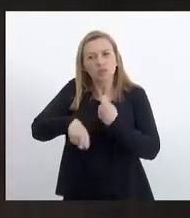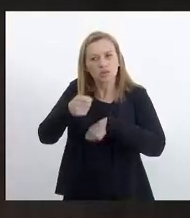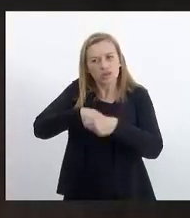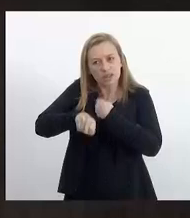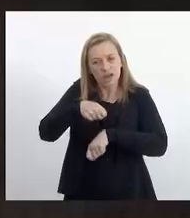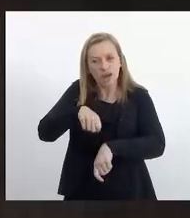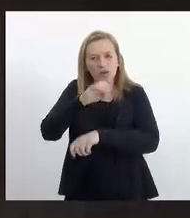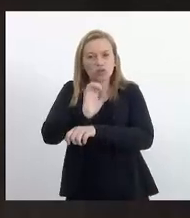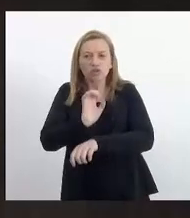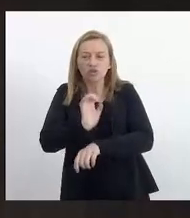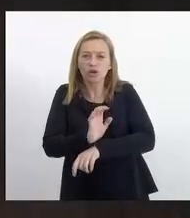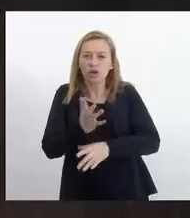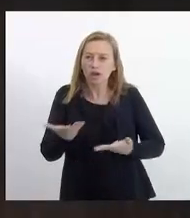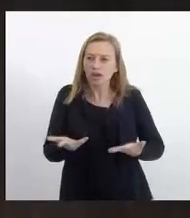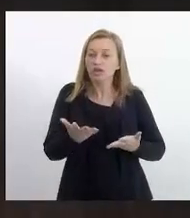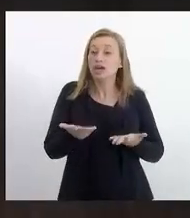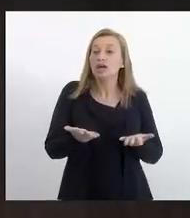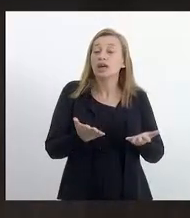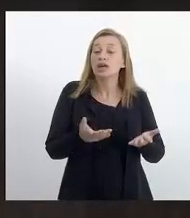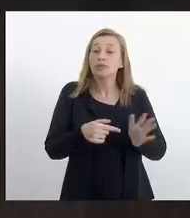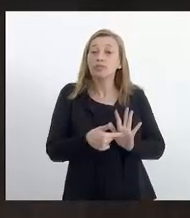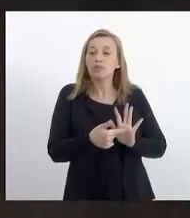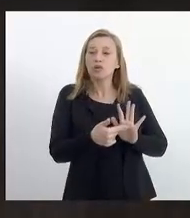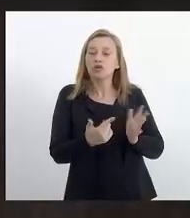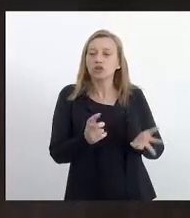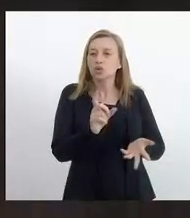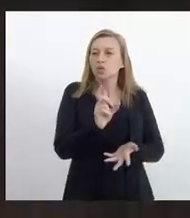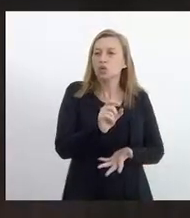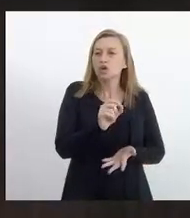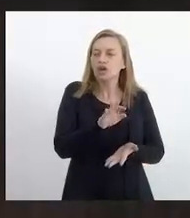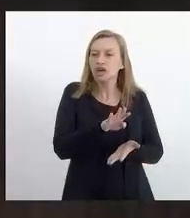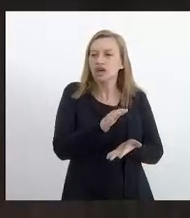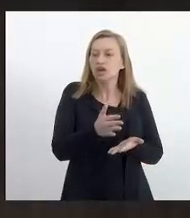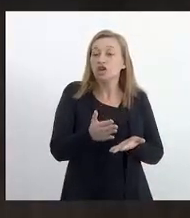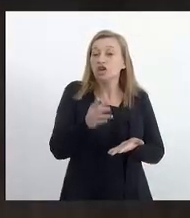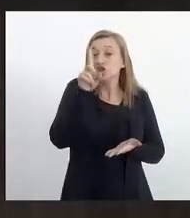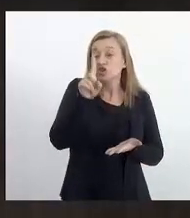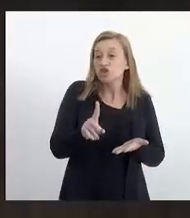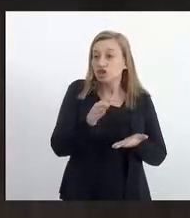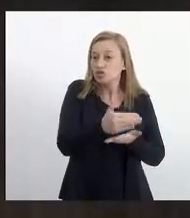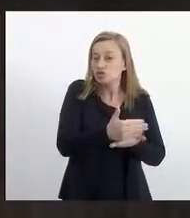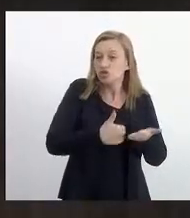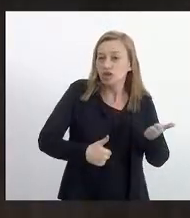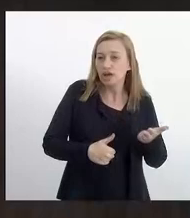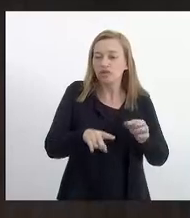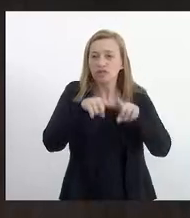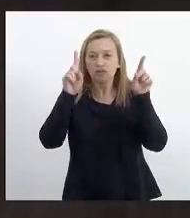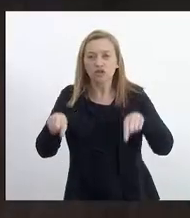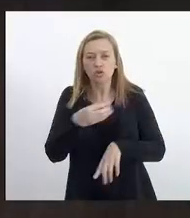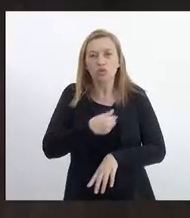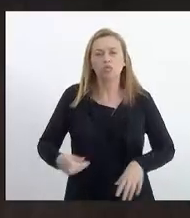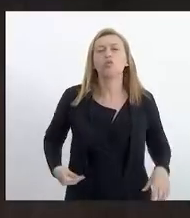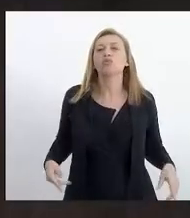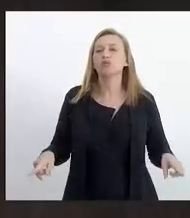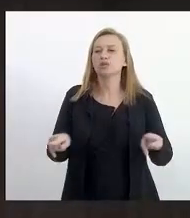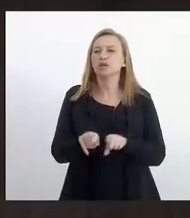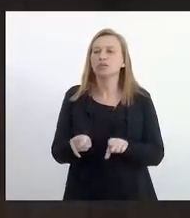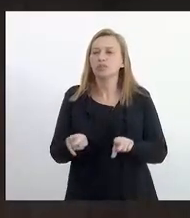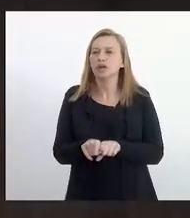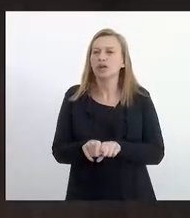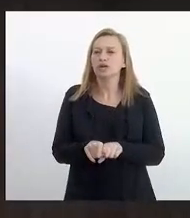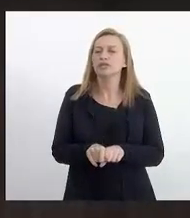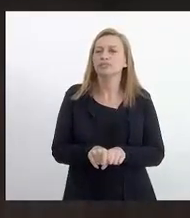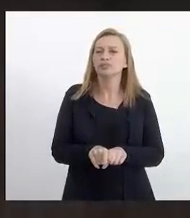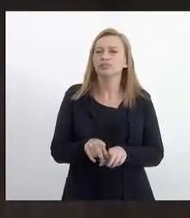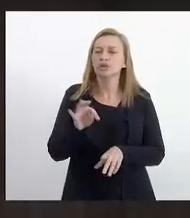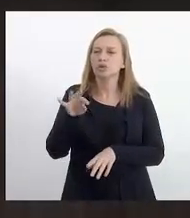a qualquer custo, a possibilidade, inclusive, de retirada de direitos dos servidores públicos, inclusive com um teto